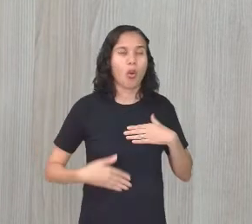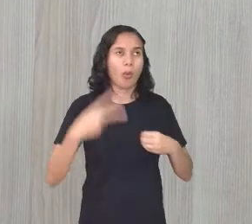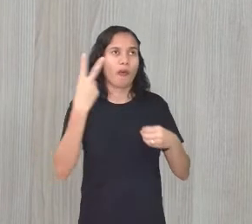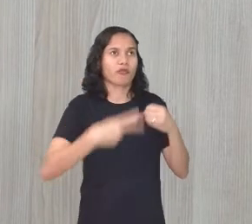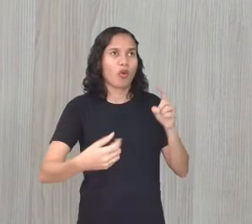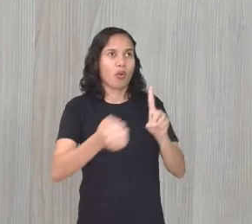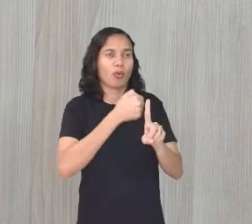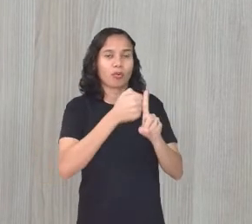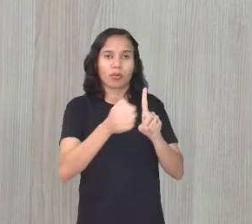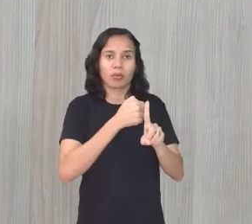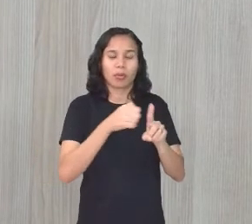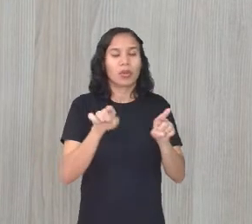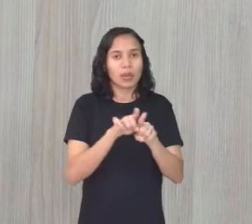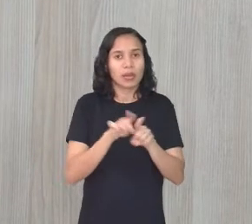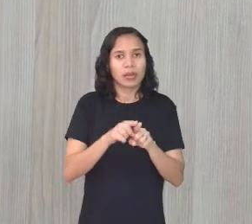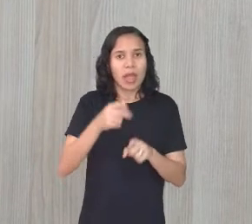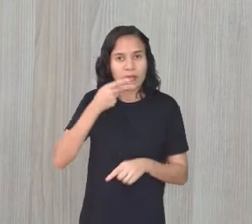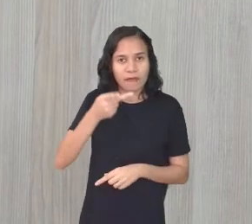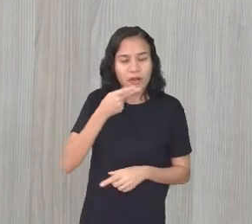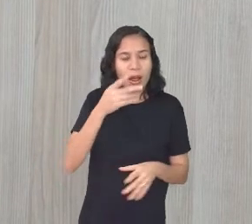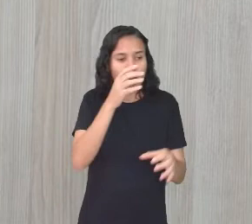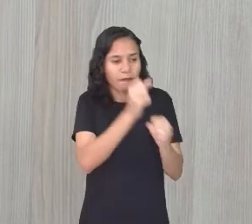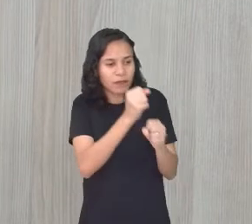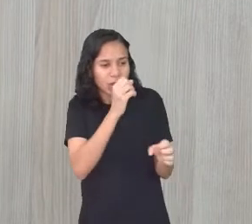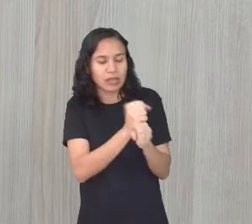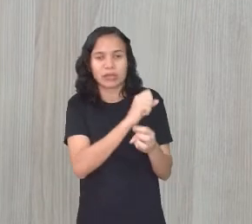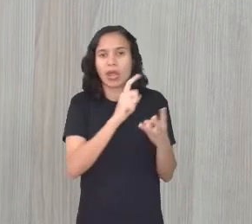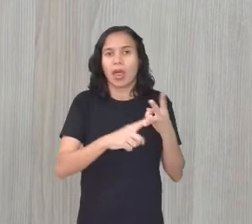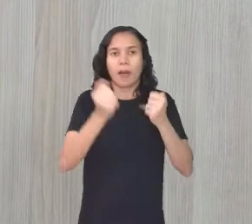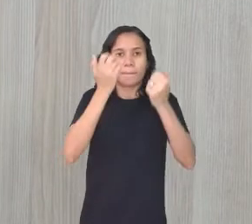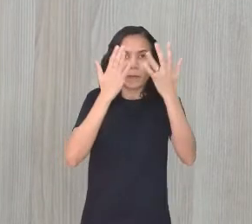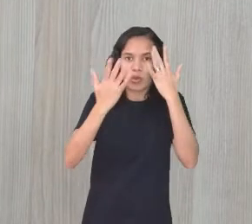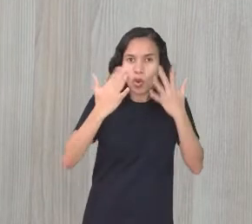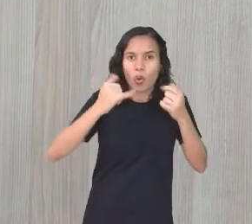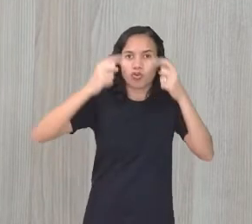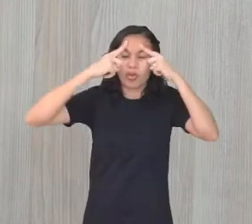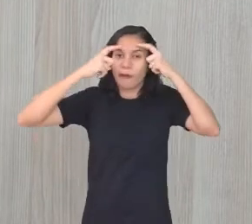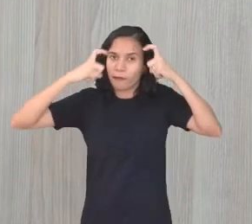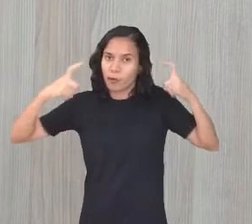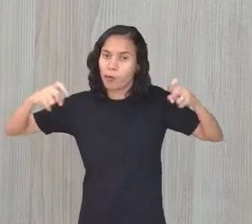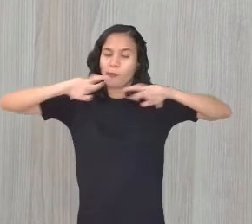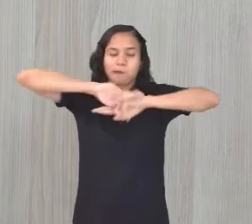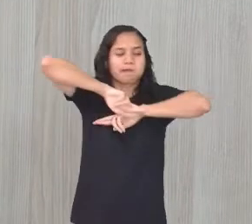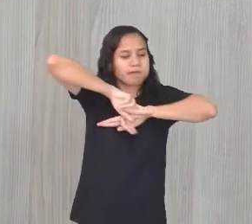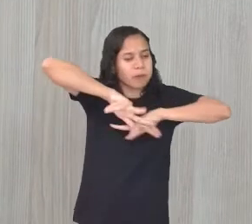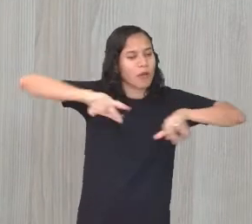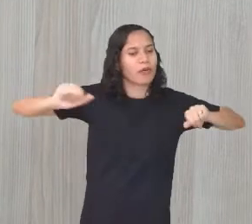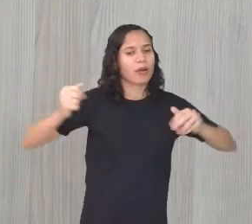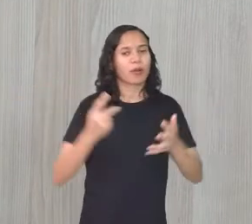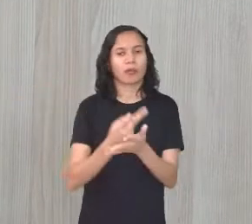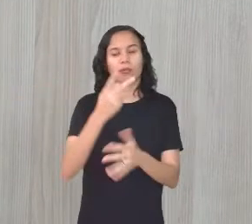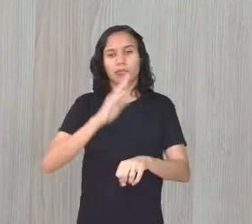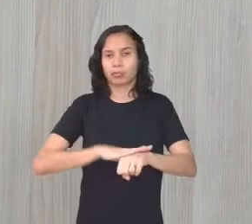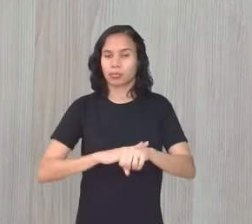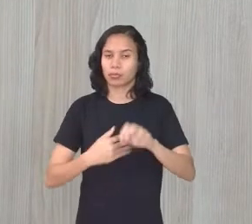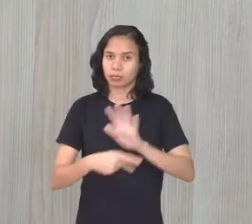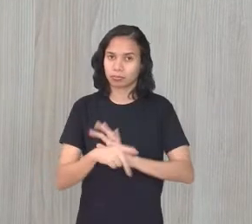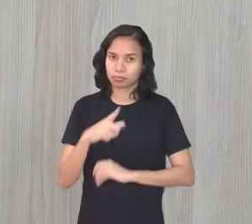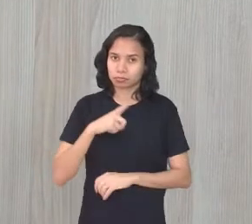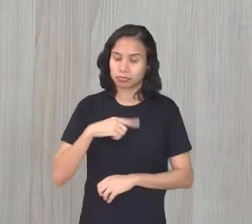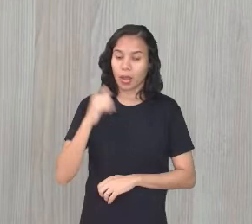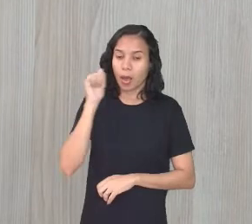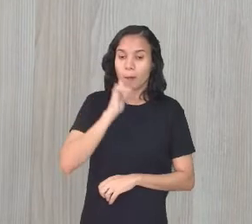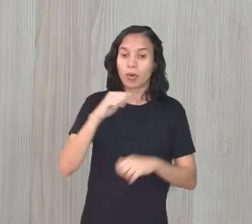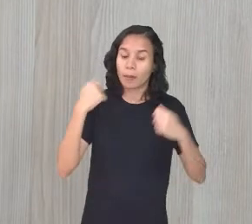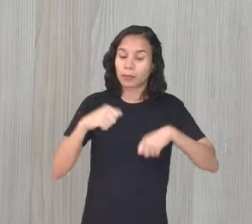violência verbal, a psicológica, a financeira, não é? Então, são vários tipos de violência que acontecem naquele momento. Então, é bom que a mulher ela